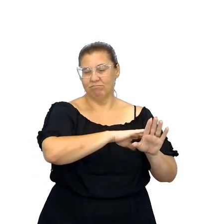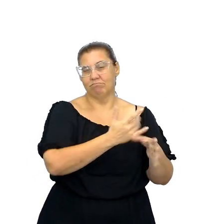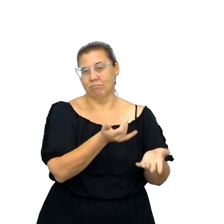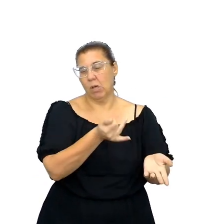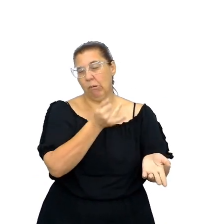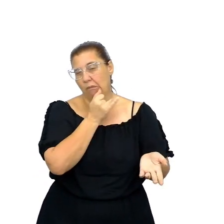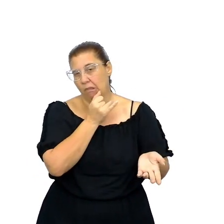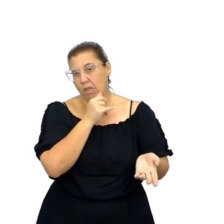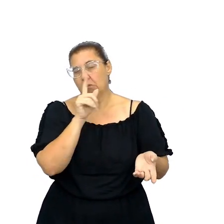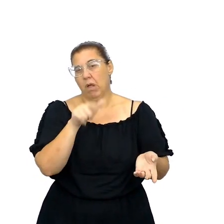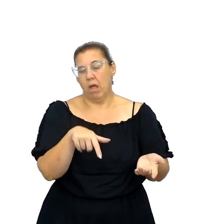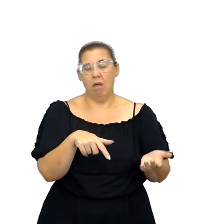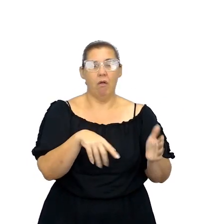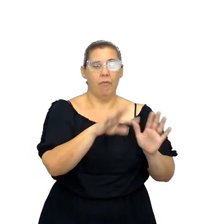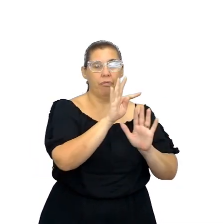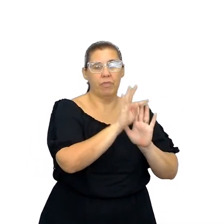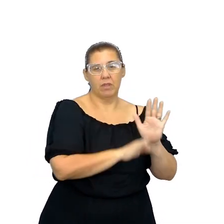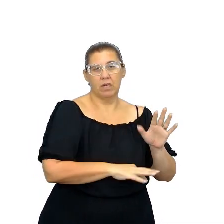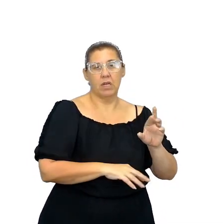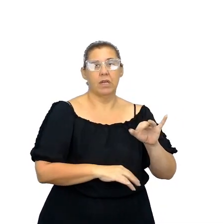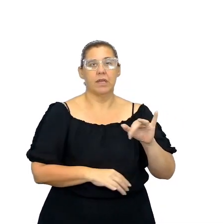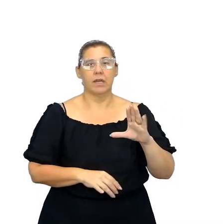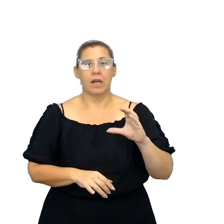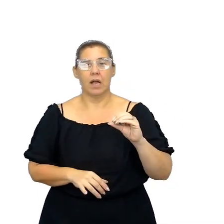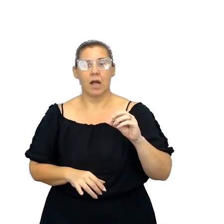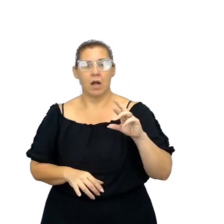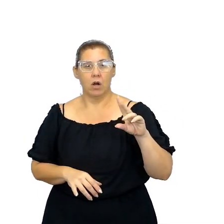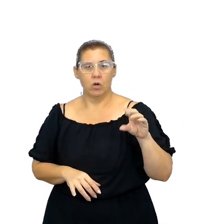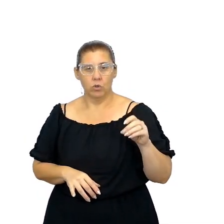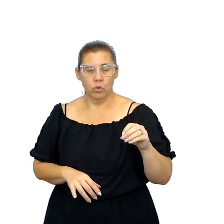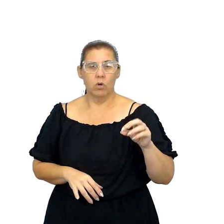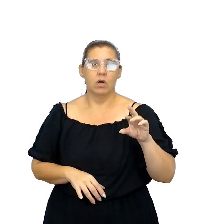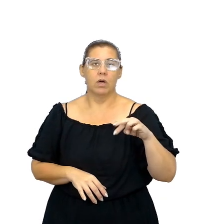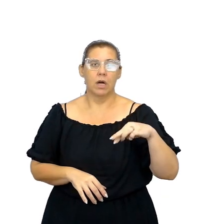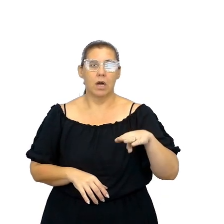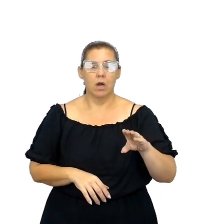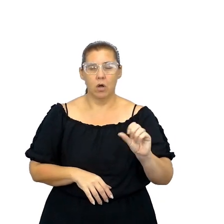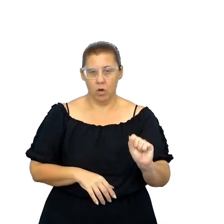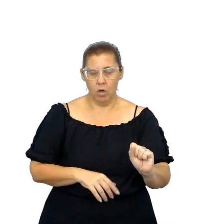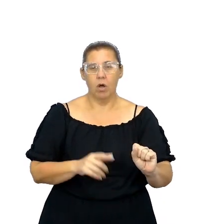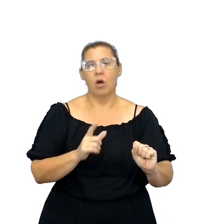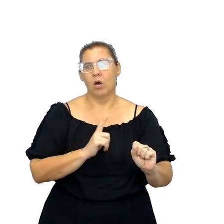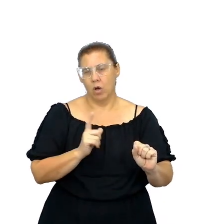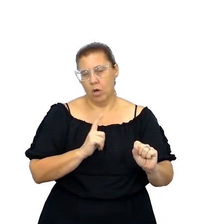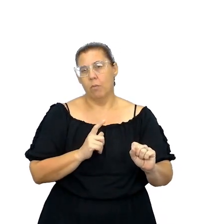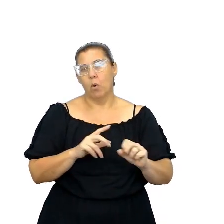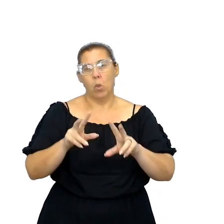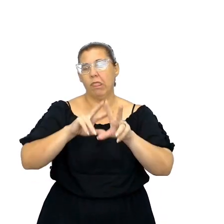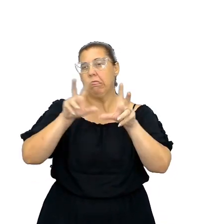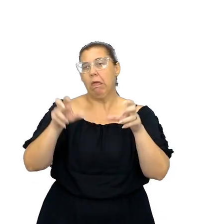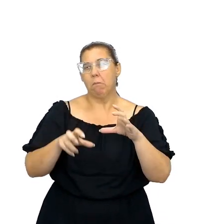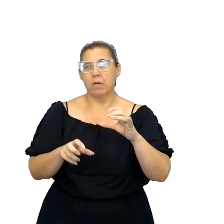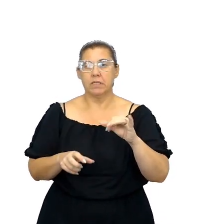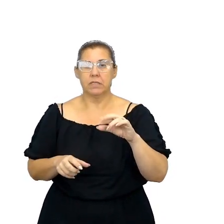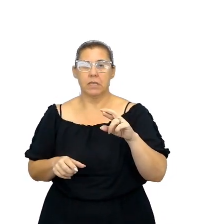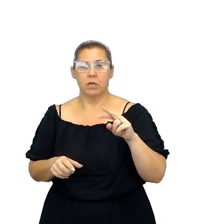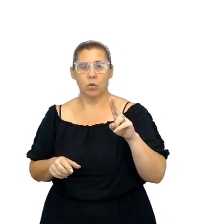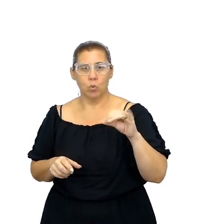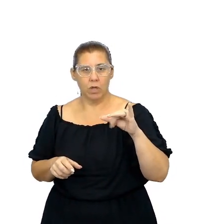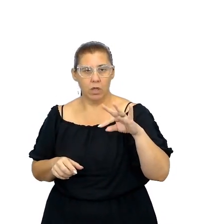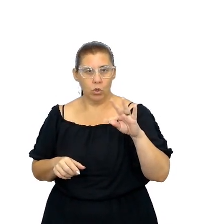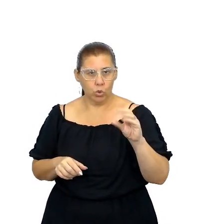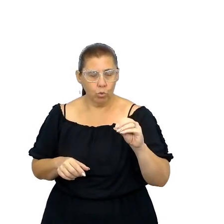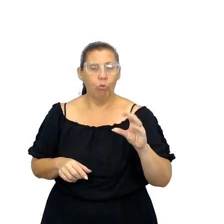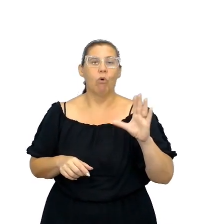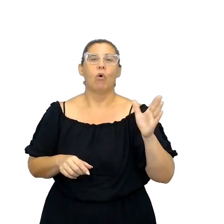exemplo disso são os textos de Ricardo Ramos, como, por exemplo, o Circuito Fechado, acredito que vocês conheçam muito bem, né, que não